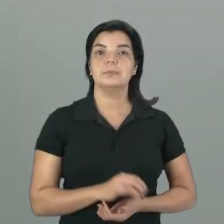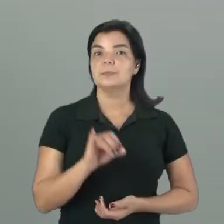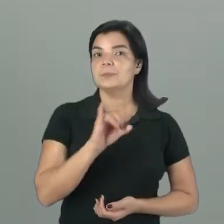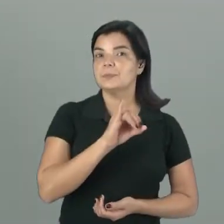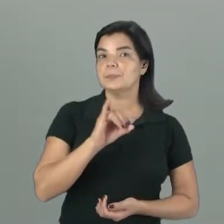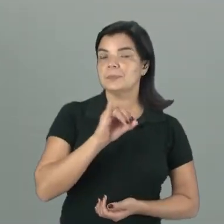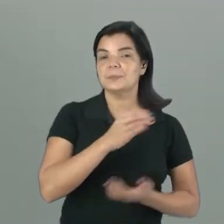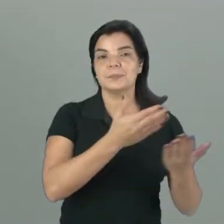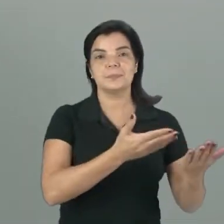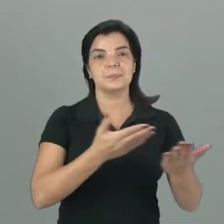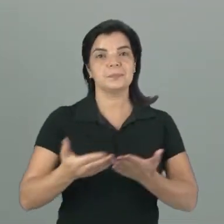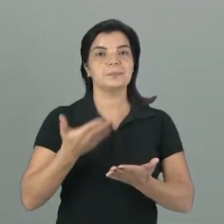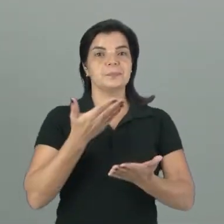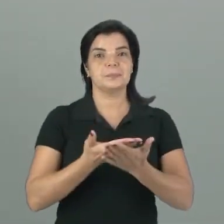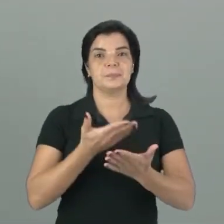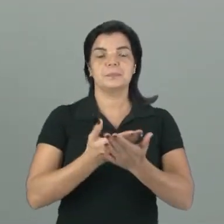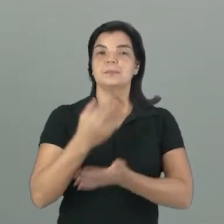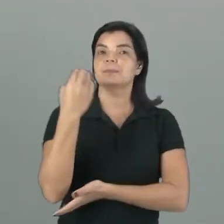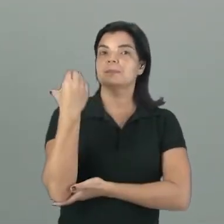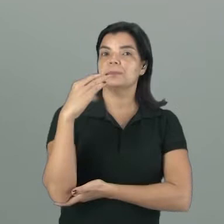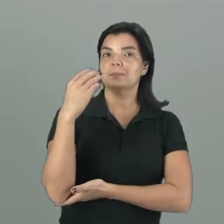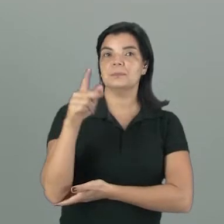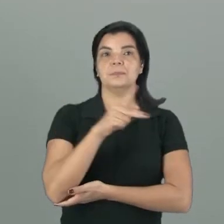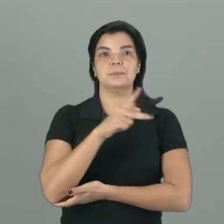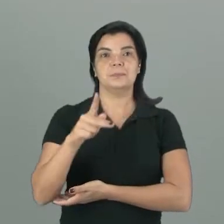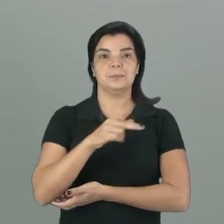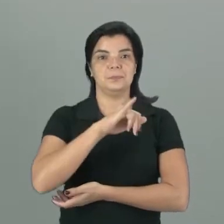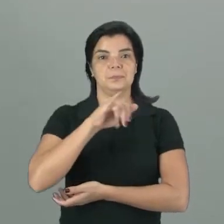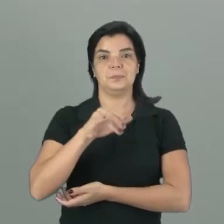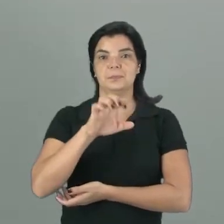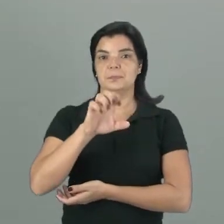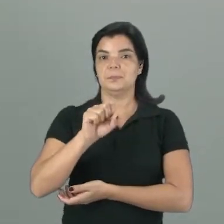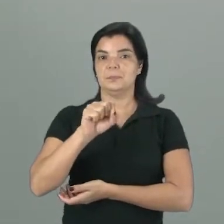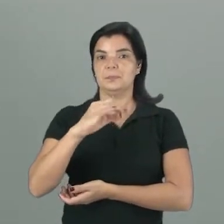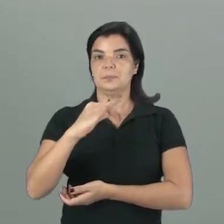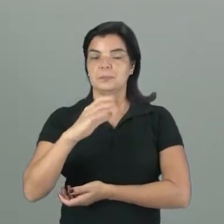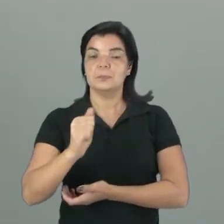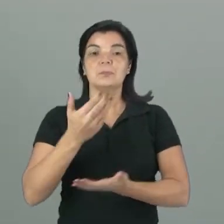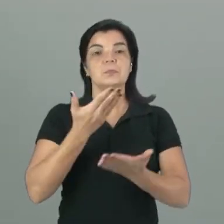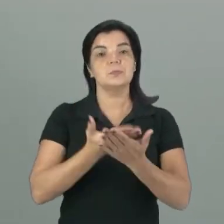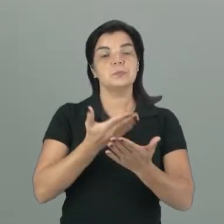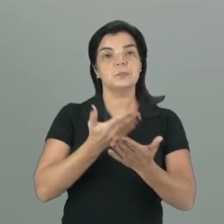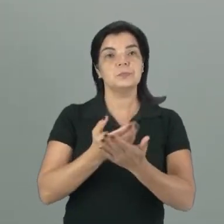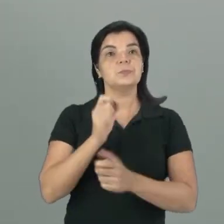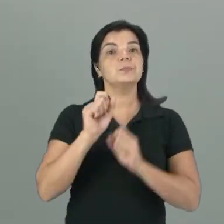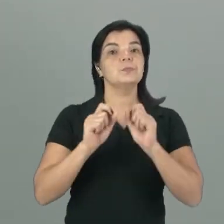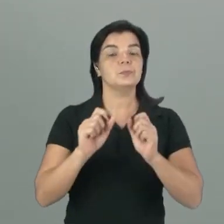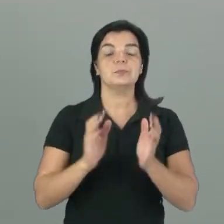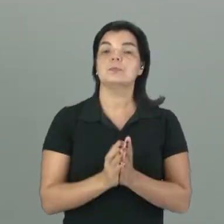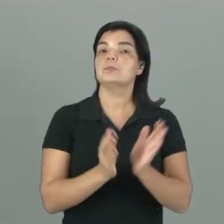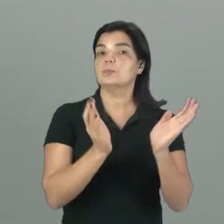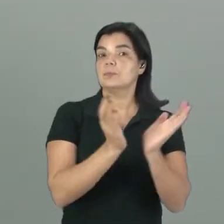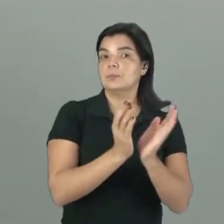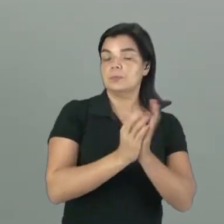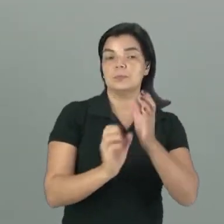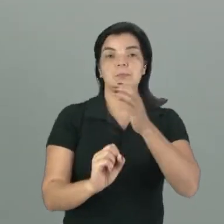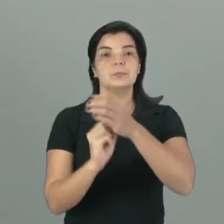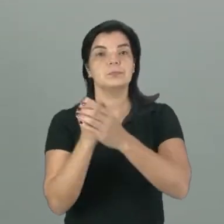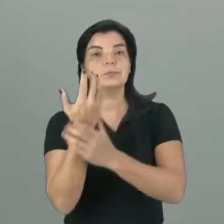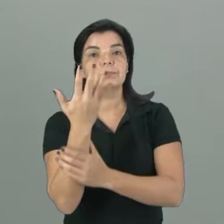Olá, bem-vindos a mais uma aula de ciências. Eu sou a professora Jéssica e hoje nós veremos sobre o reino planta,